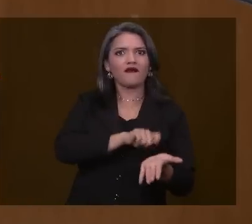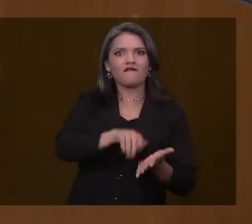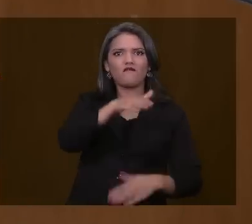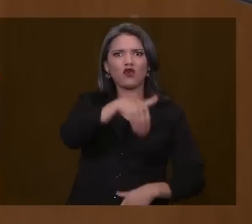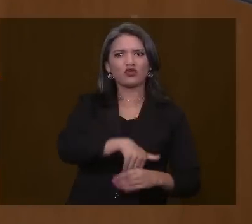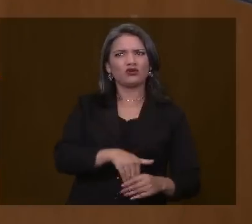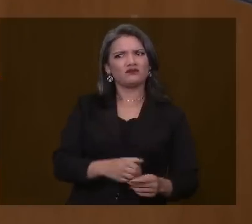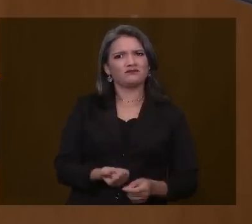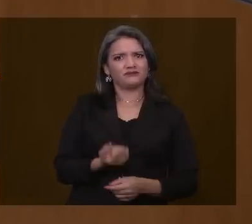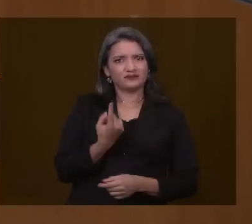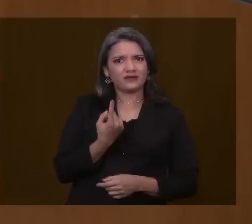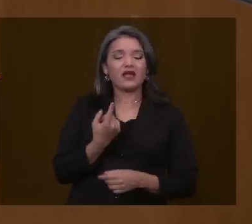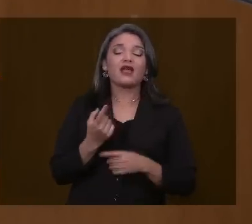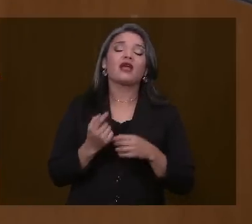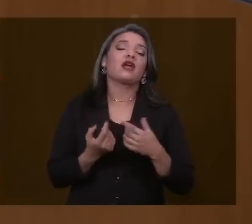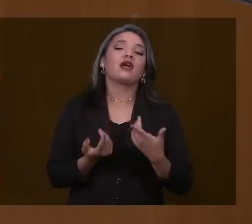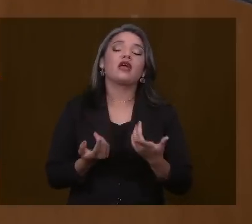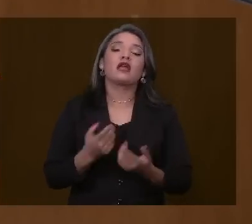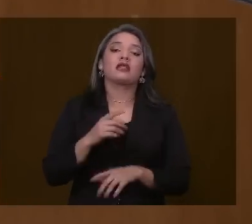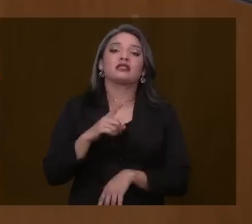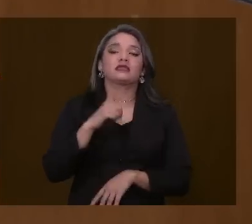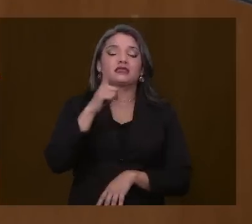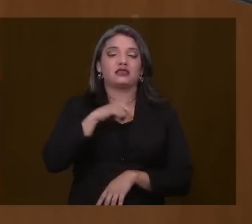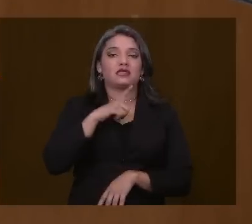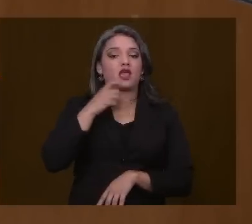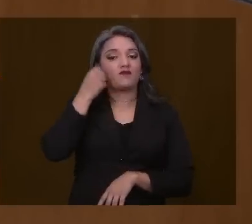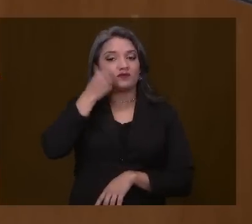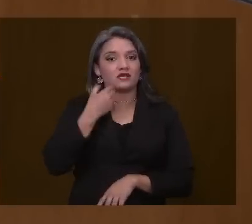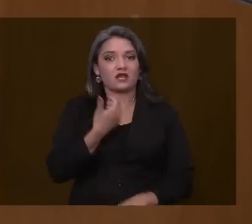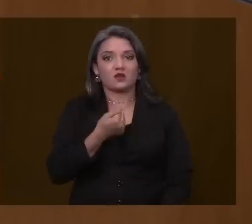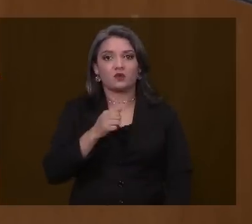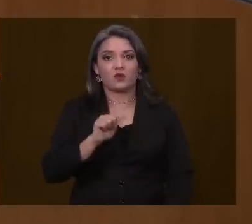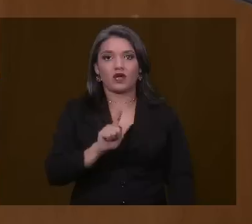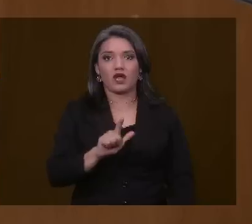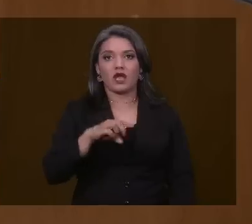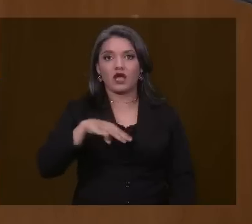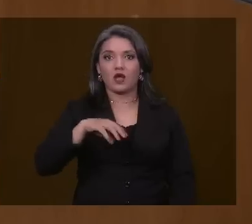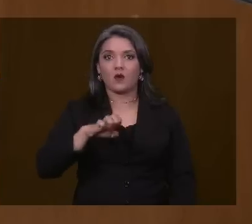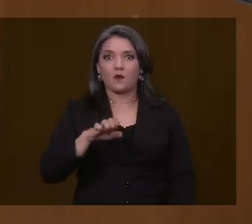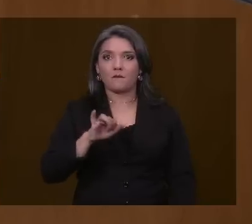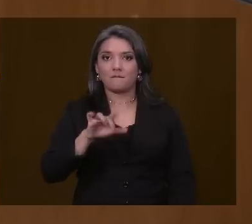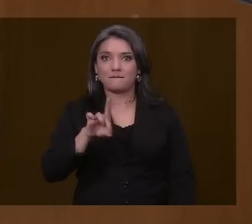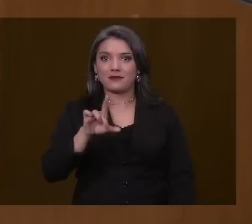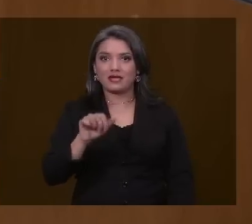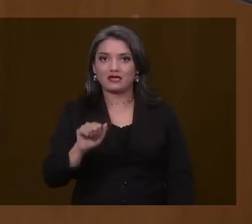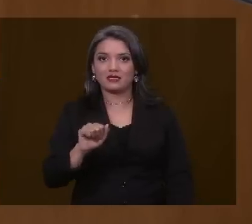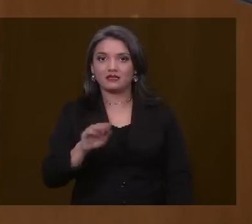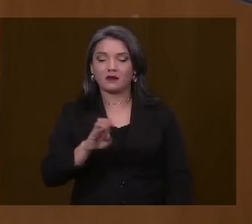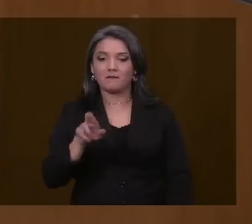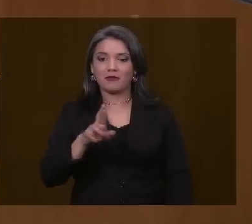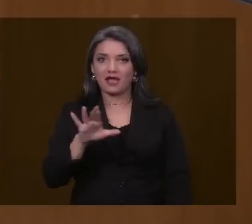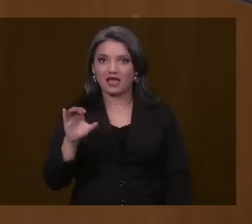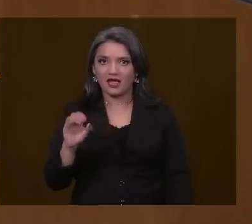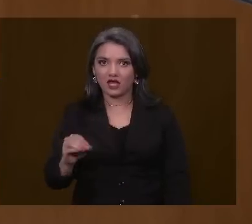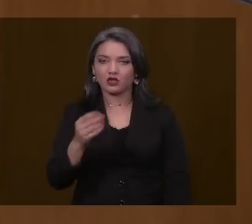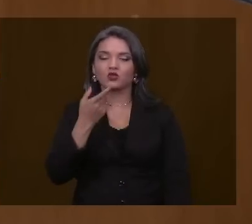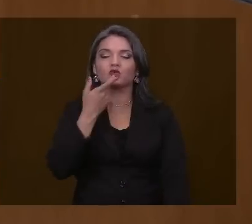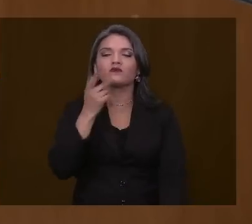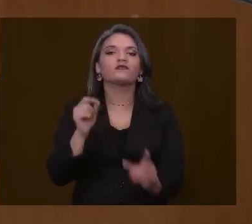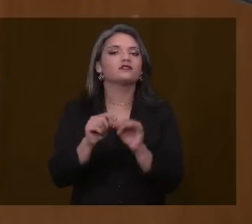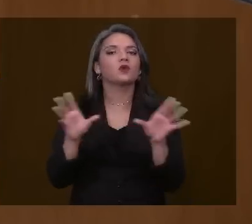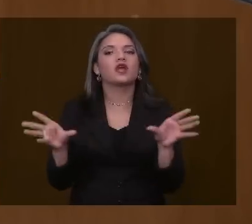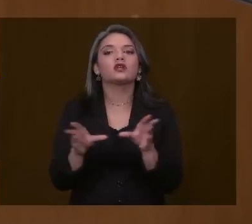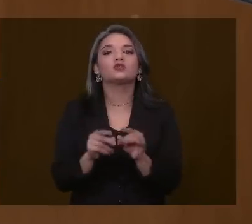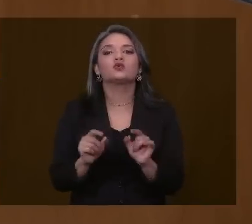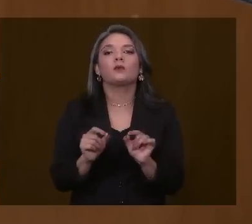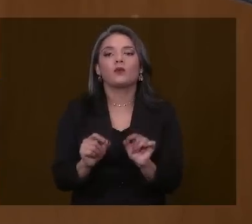o senador Almeida Barreto, da Paraíba, resumiu de forma jocosa, porém verdadeira, qual